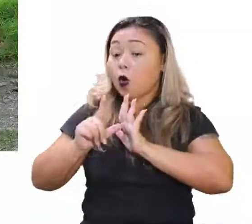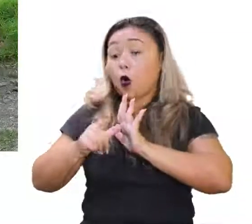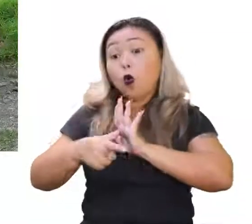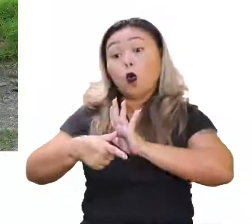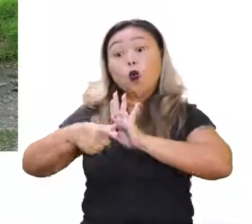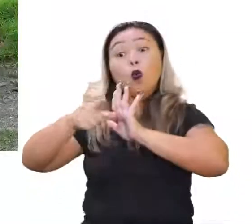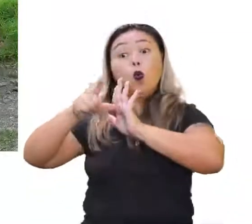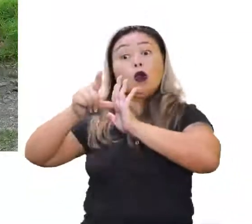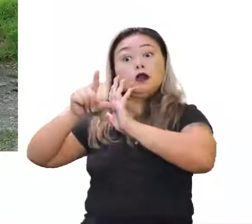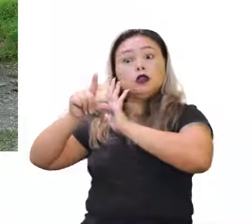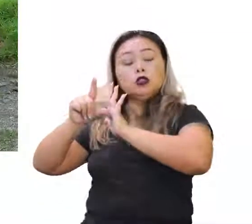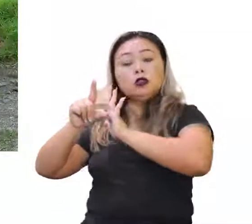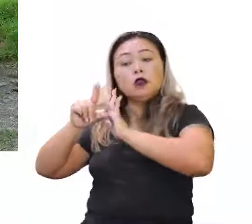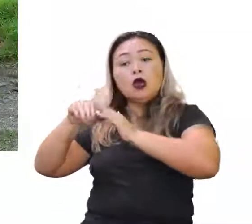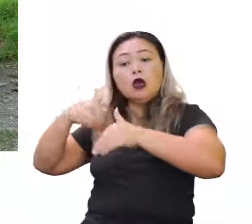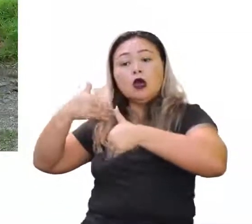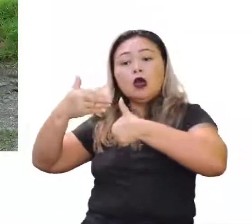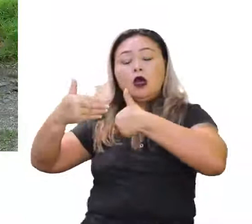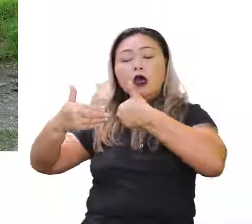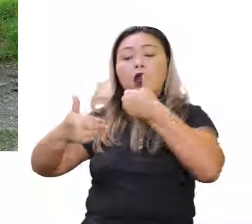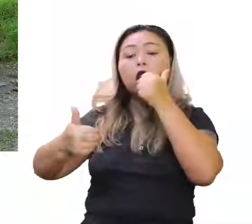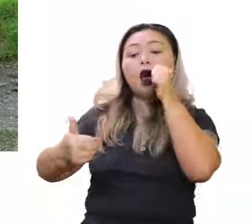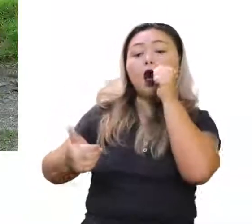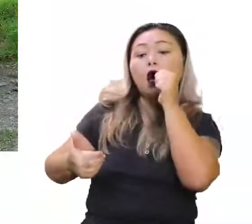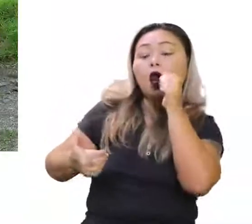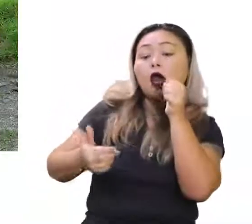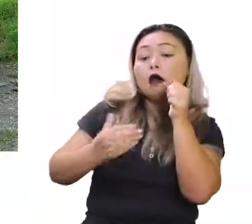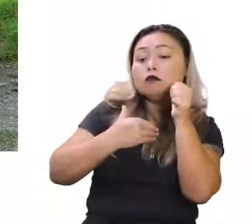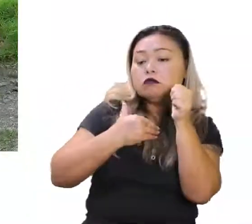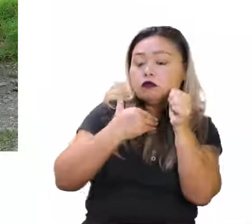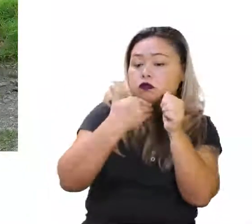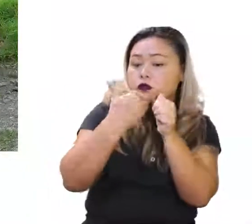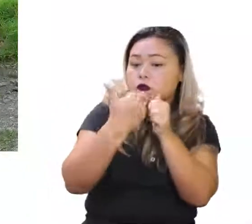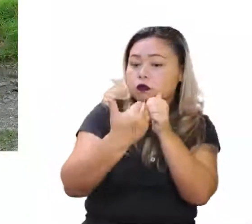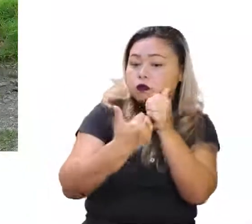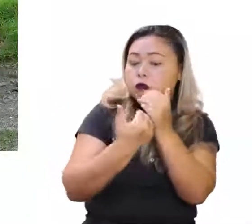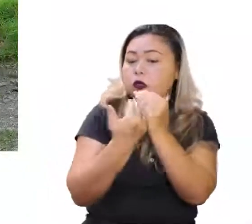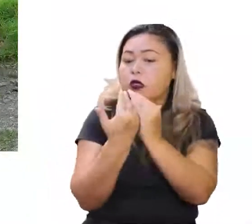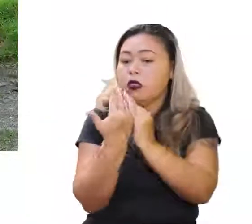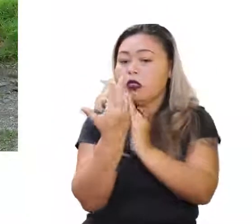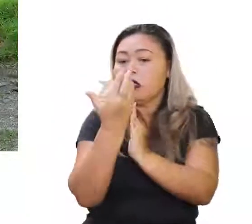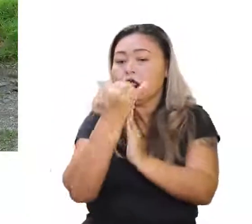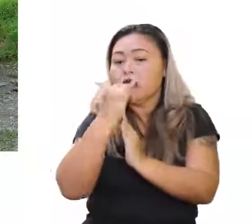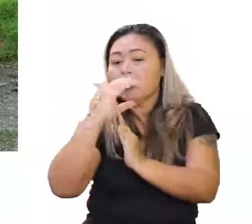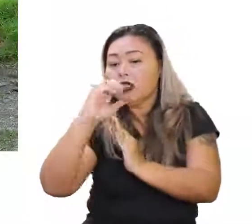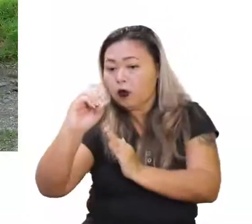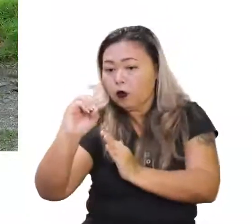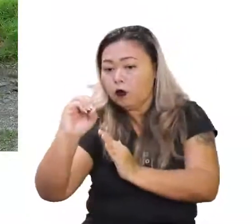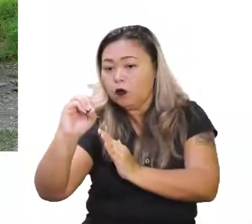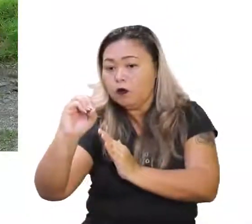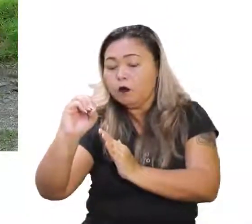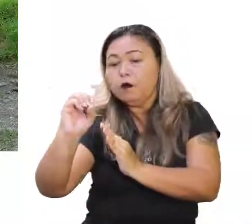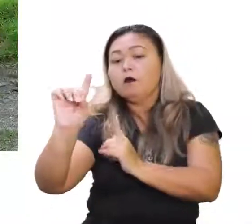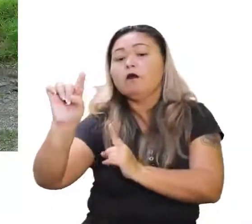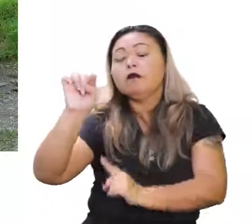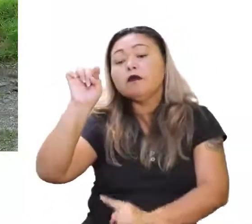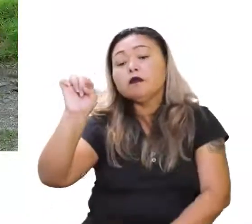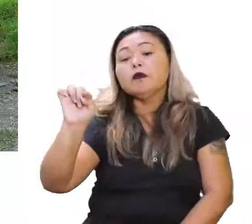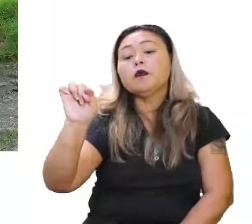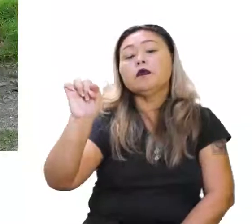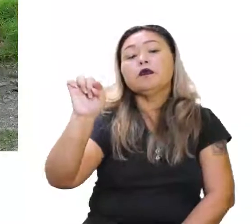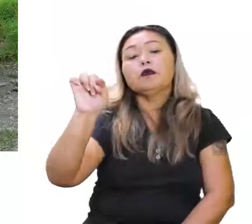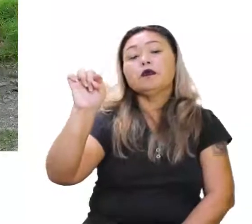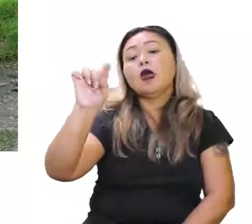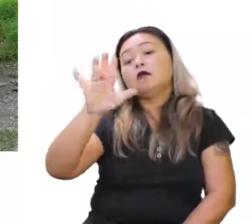adiantar o processo da fêmea entrar em cio, né? Então, fica aí atingindo pelos